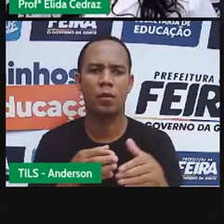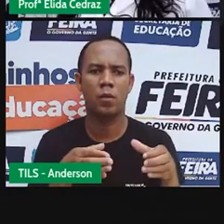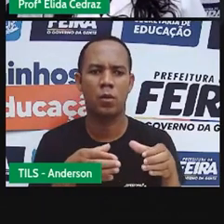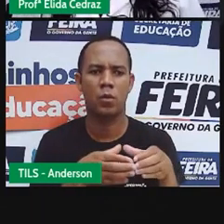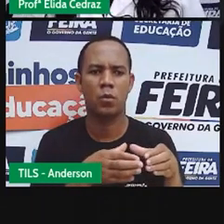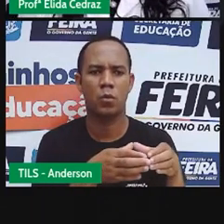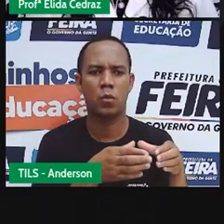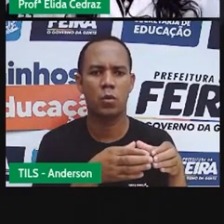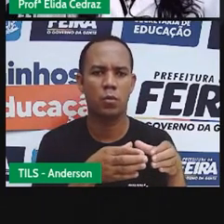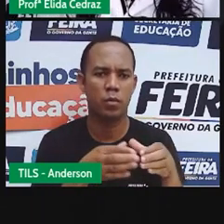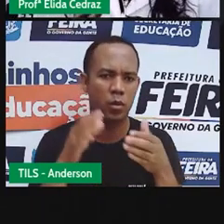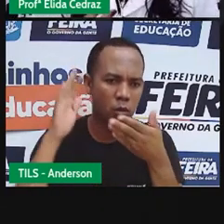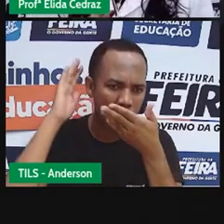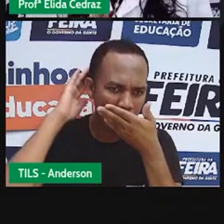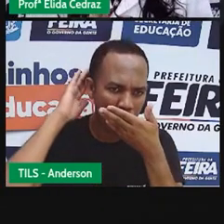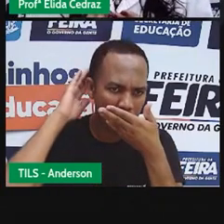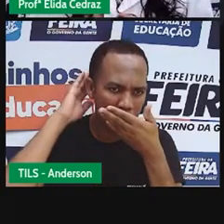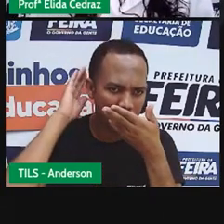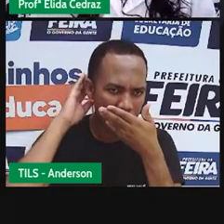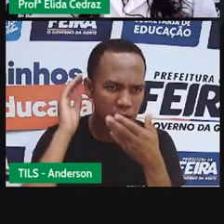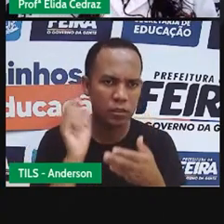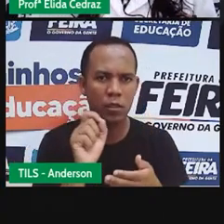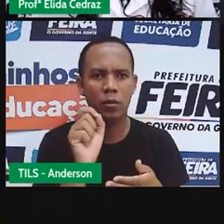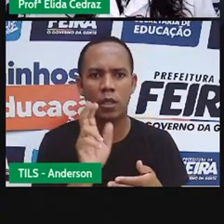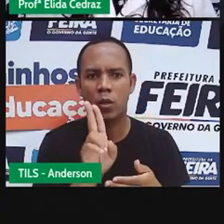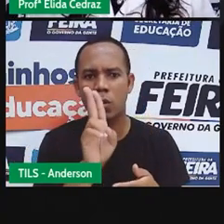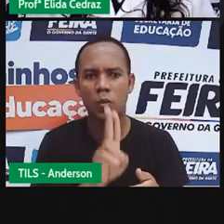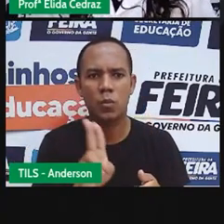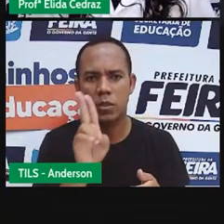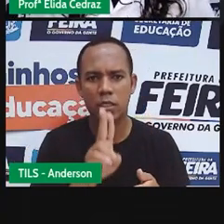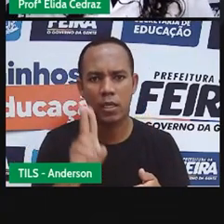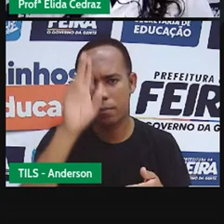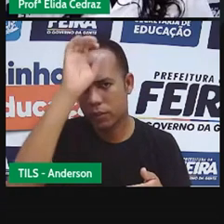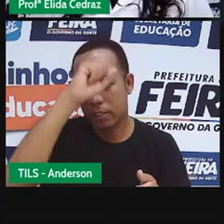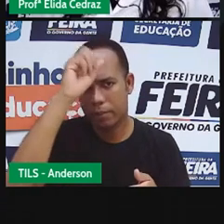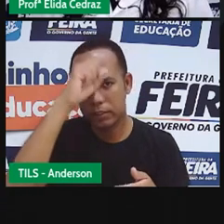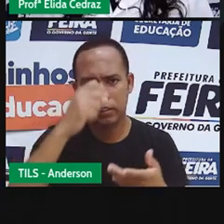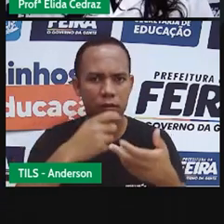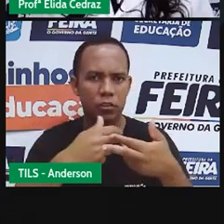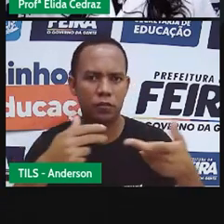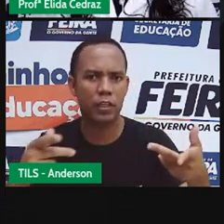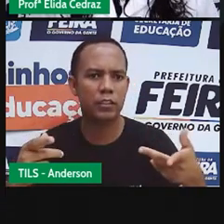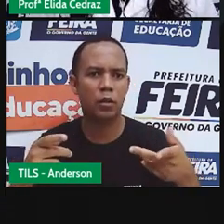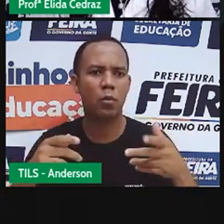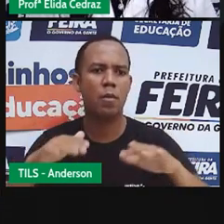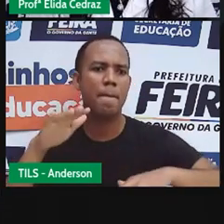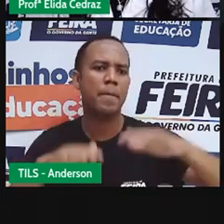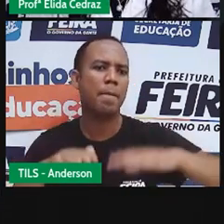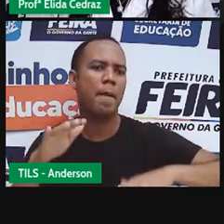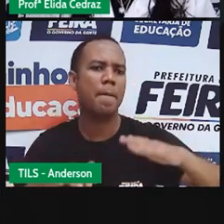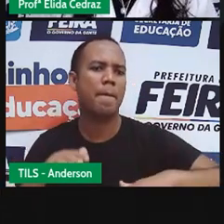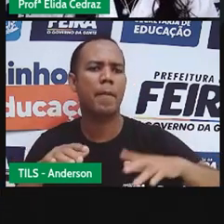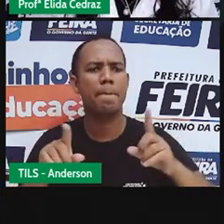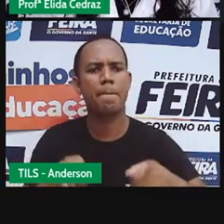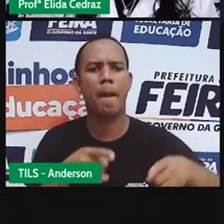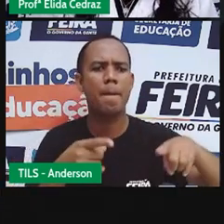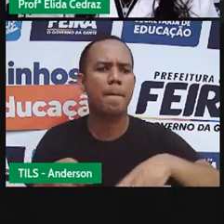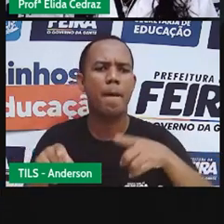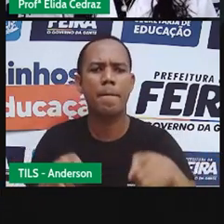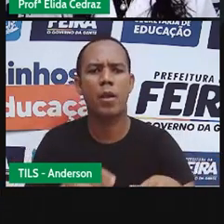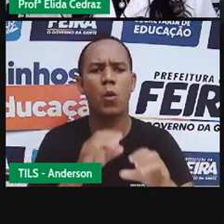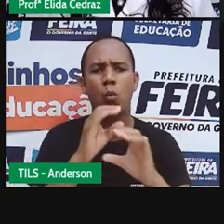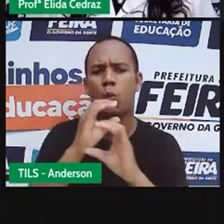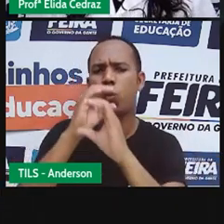Dos indígenas, nós ainda utilizamos e aprendemos instrumentos musicais. O toró é uma flauta